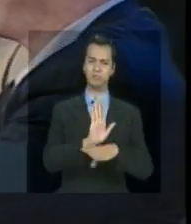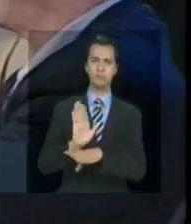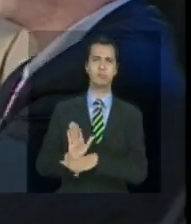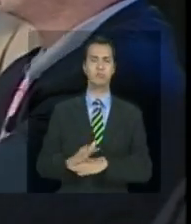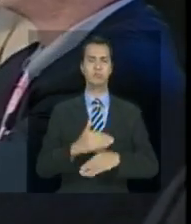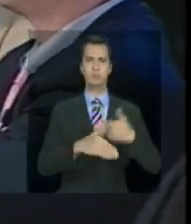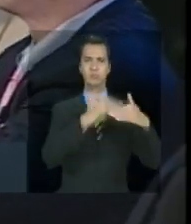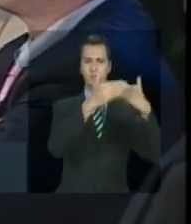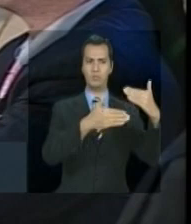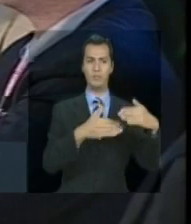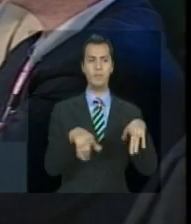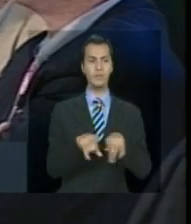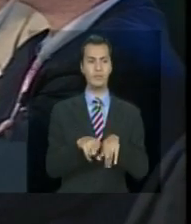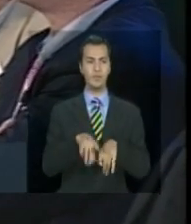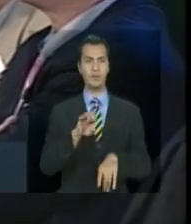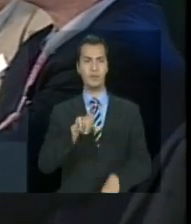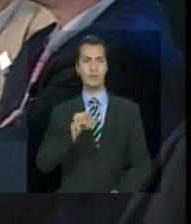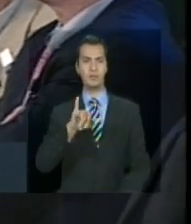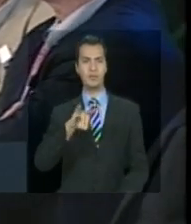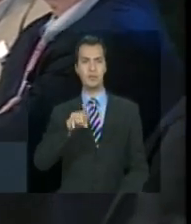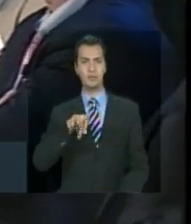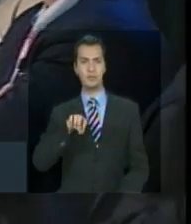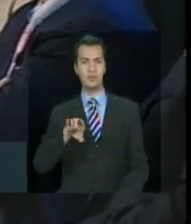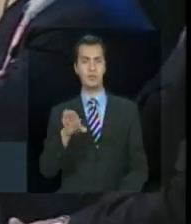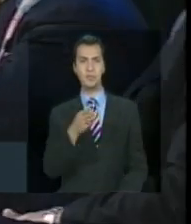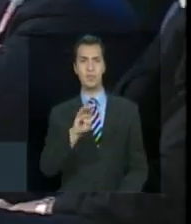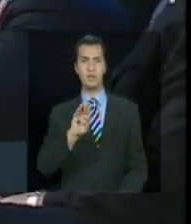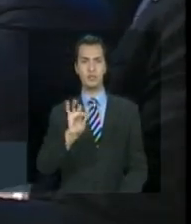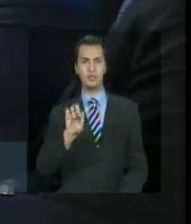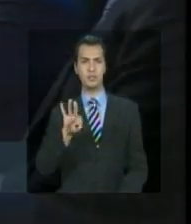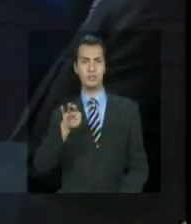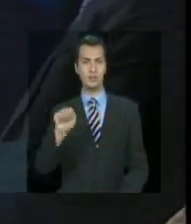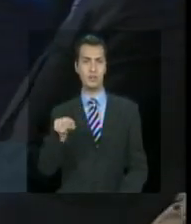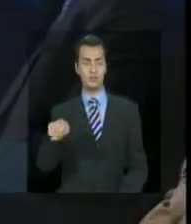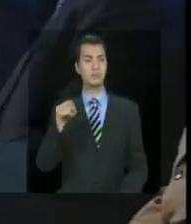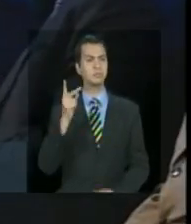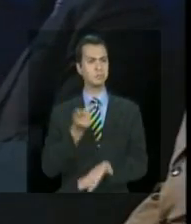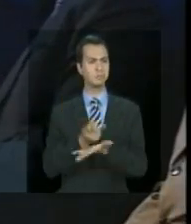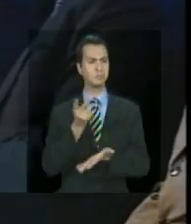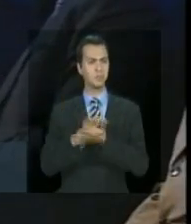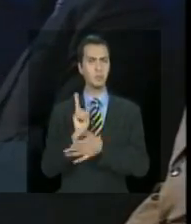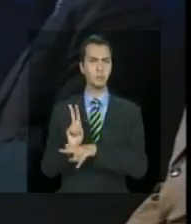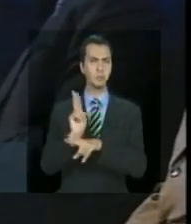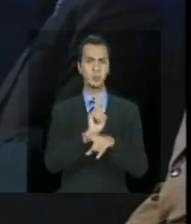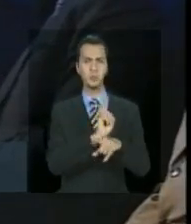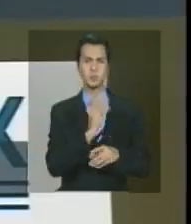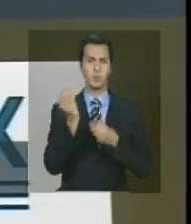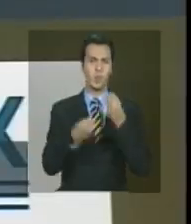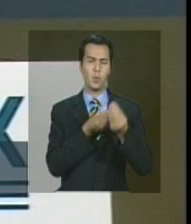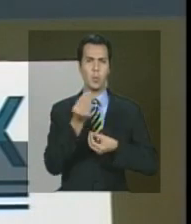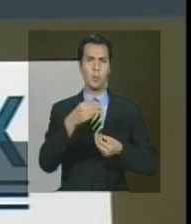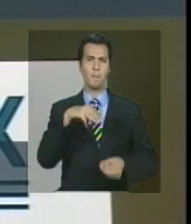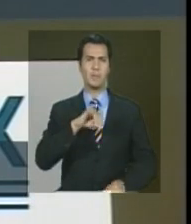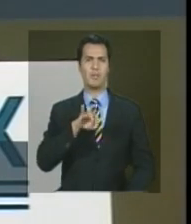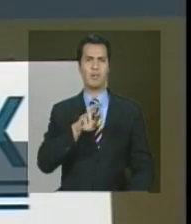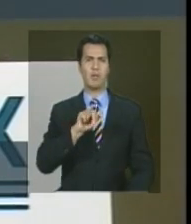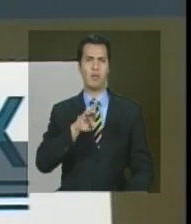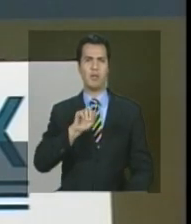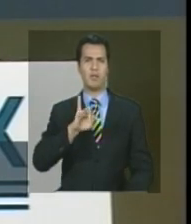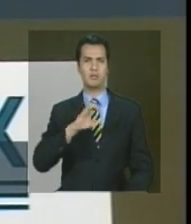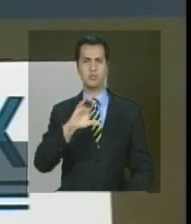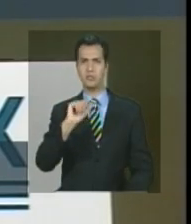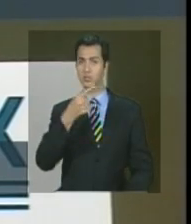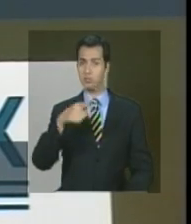deles, que olhou com outros olhos para a questão da mineração, quando ainda não